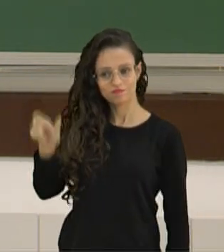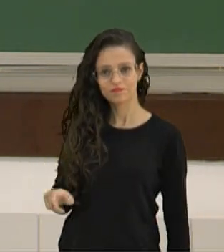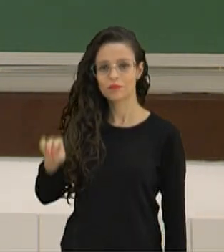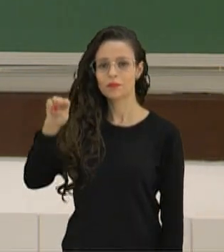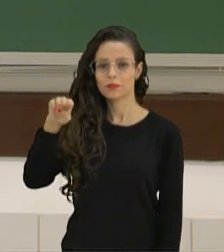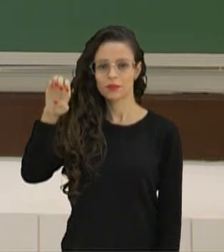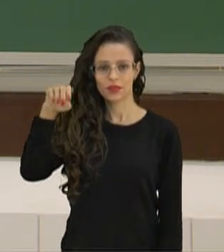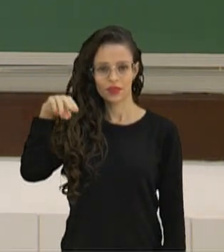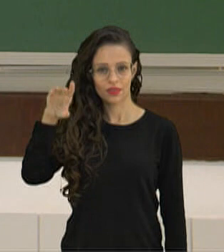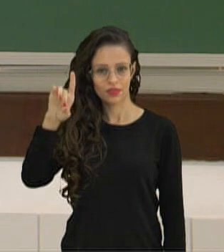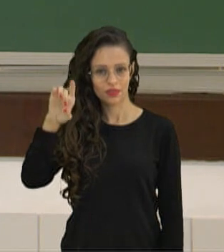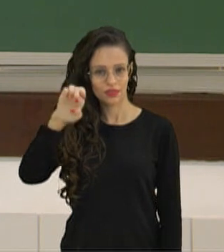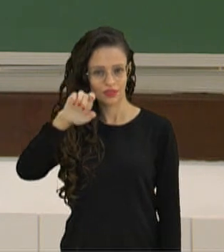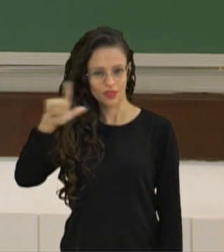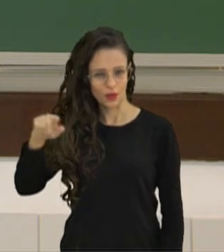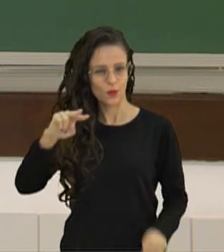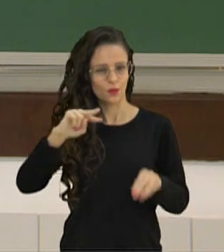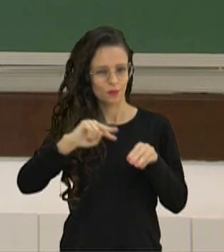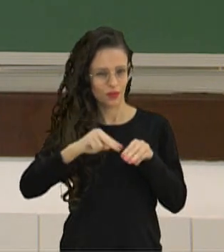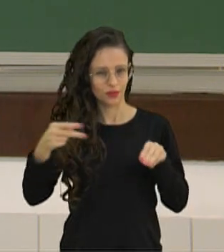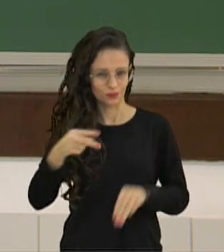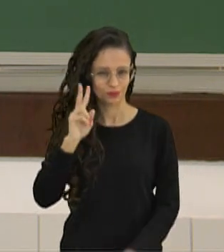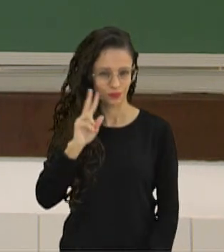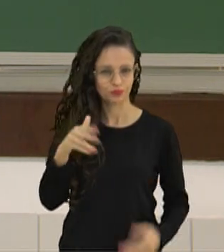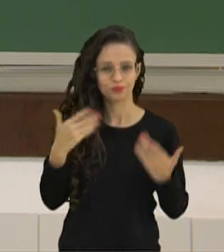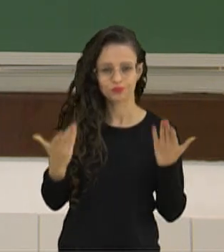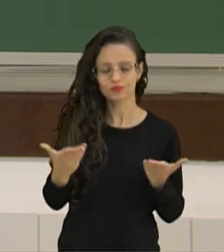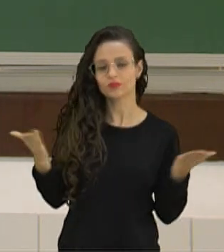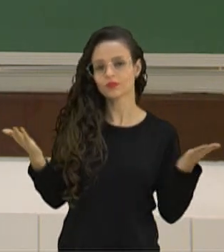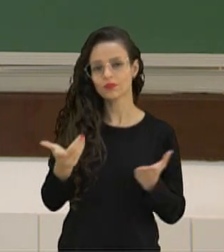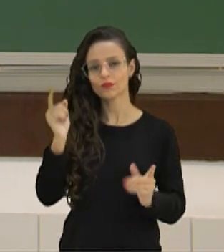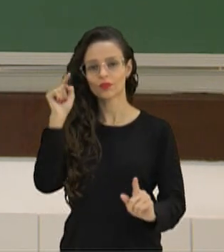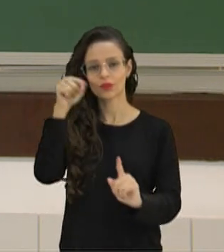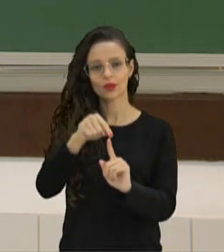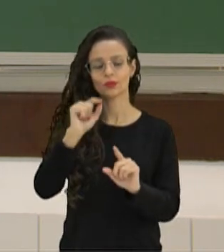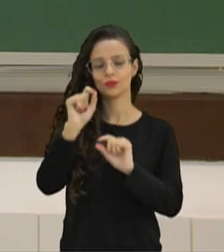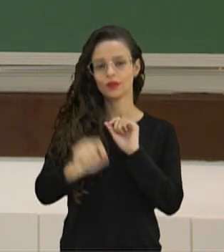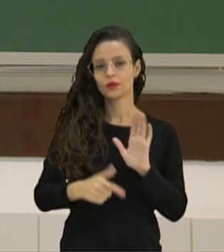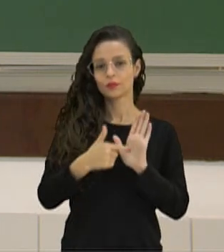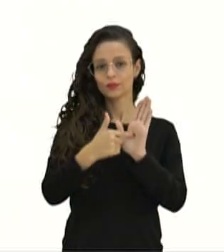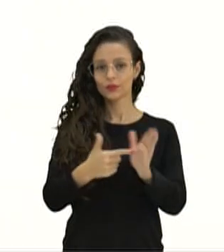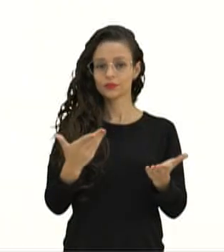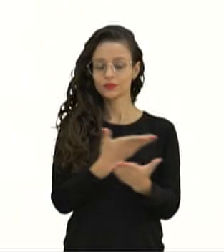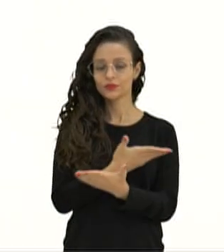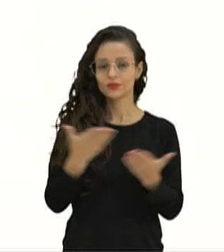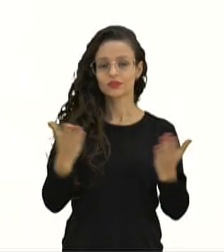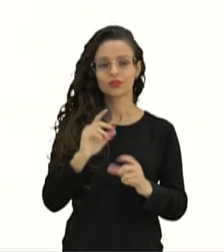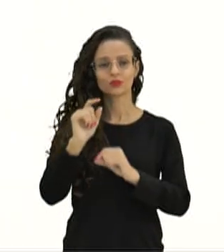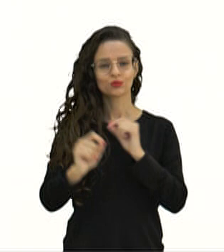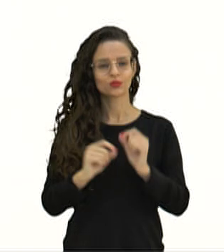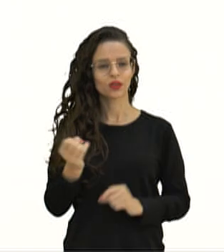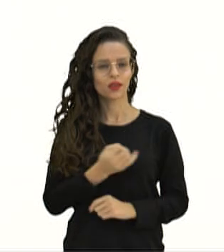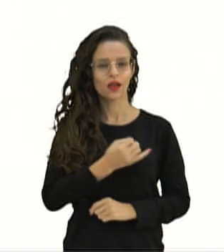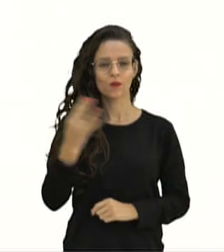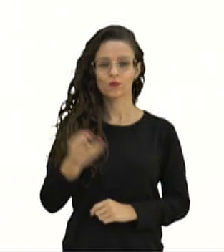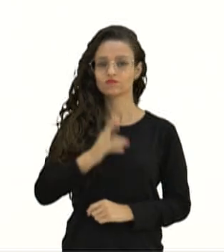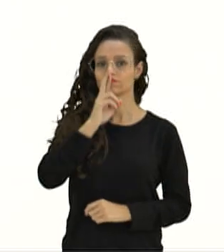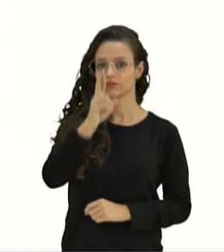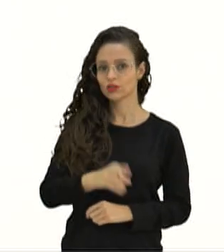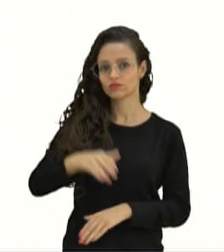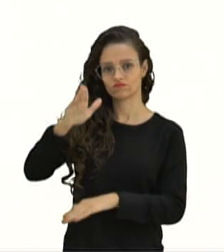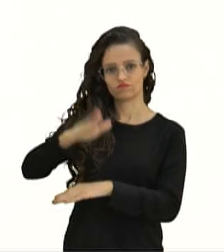lembram? Hoje eu tenho como objetivo mostrar para vocês alguns resultados